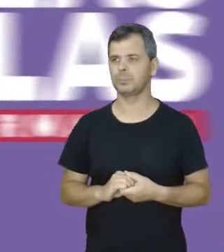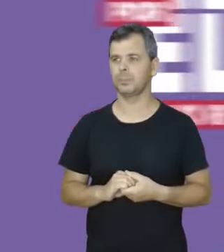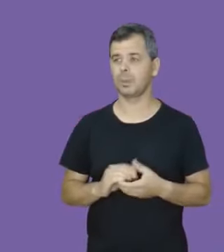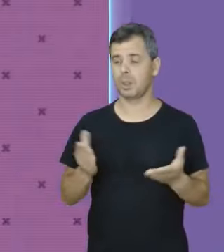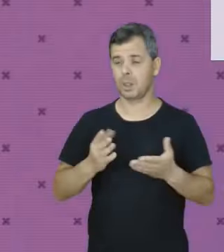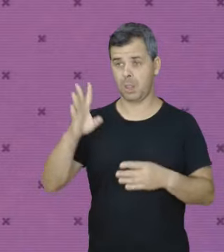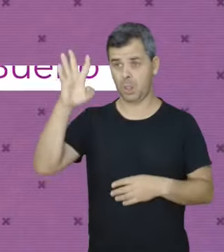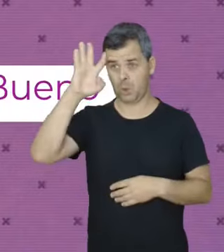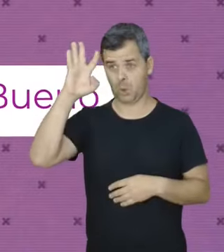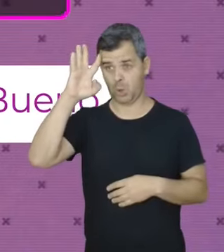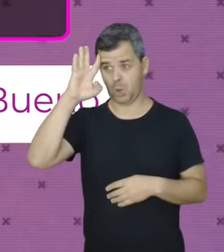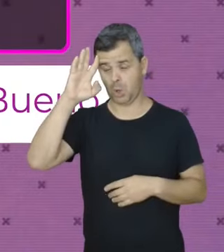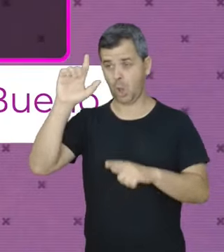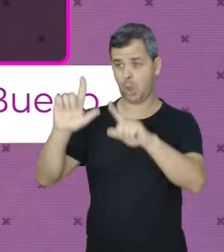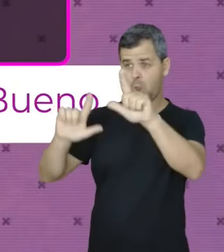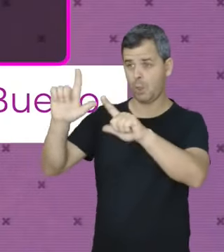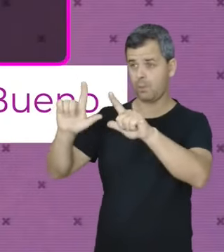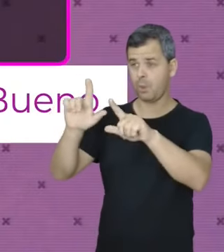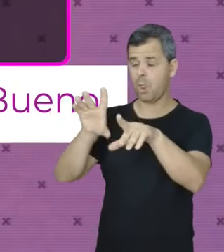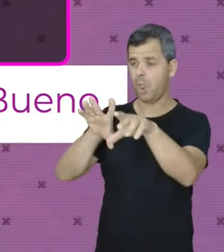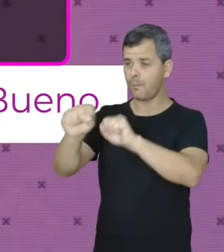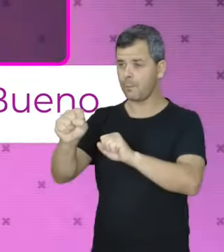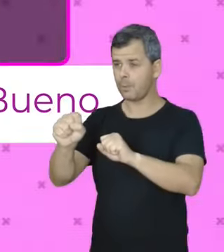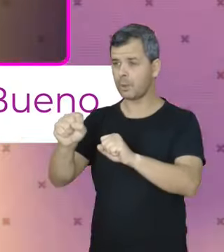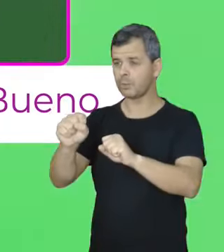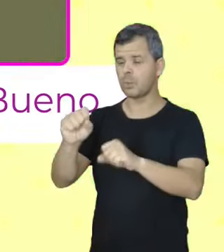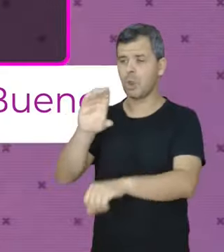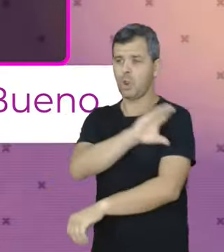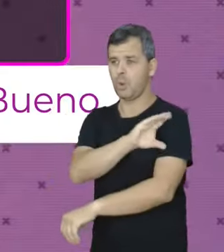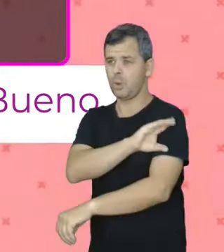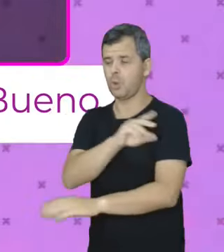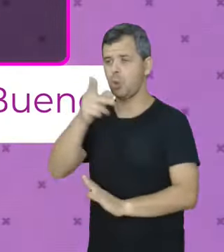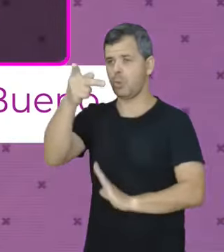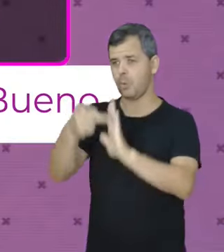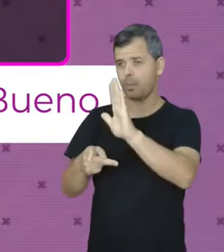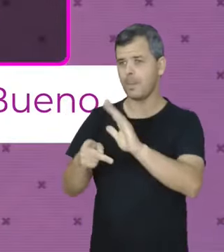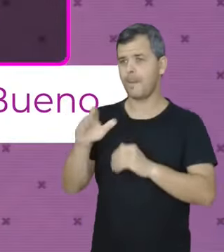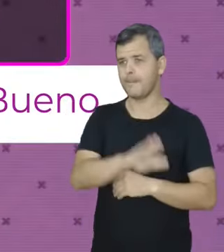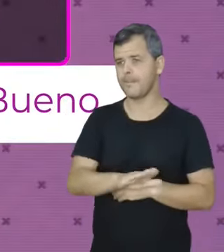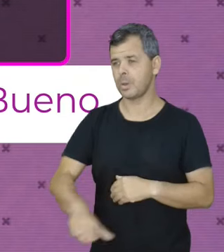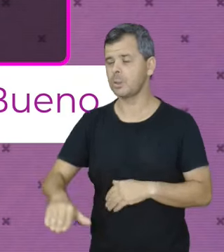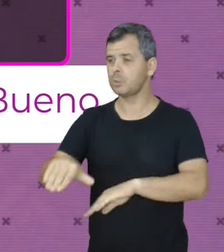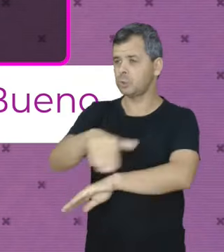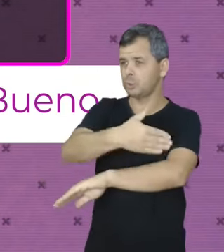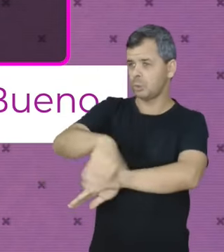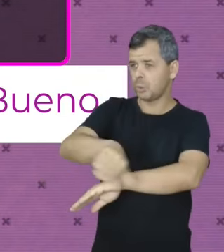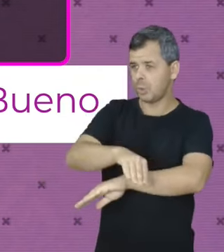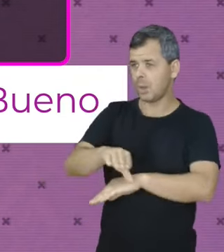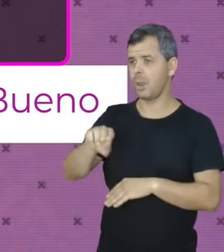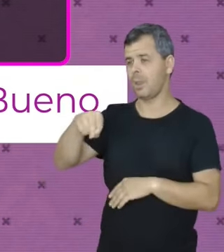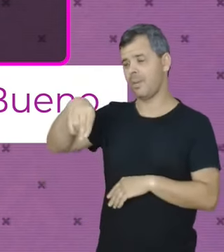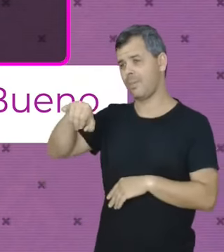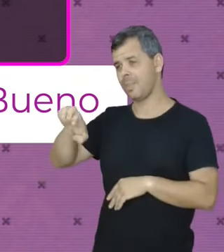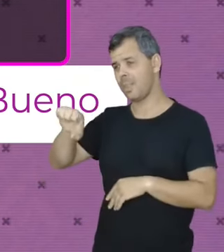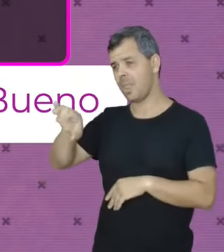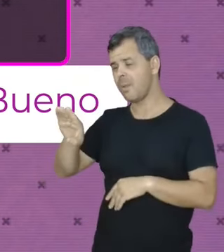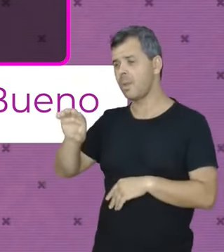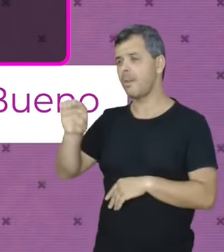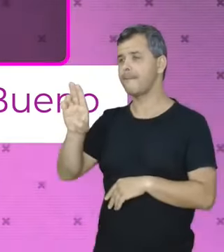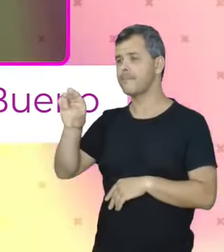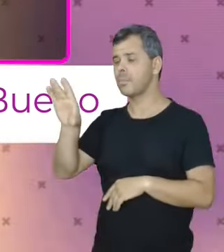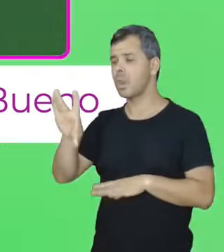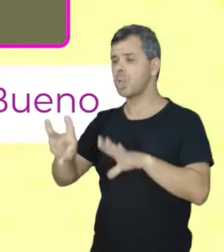Nesta quarta-feira, o TV Elas por Elas Formação recebe a coordenadora do projeto Meninos e Meninas de Rua, Neia Bueno, para falar sobre a